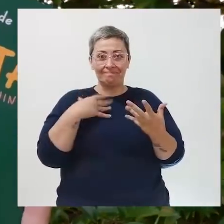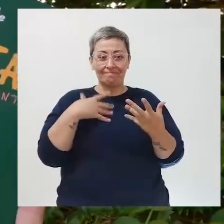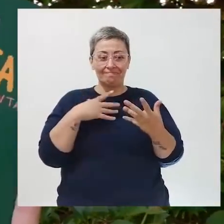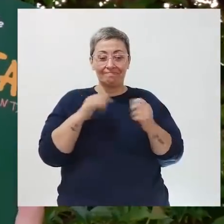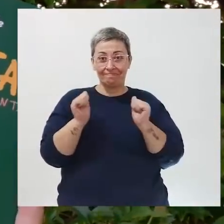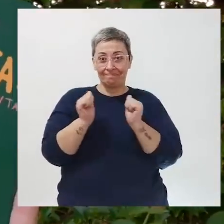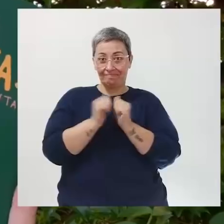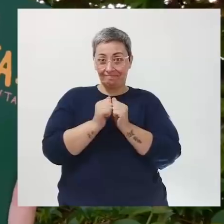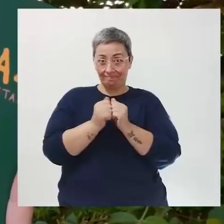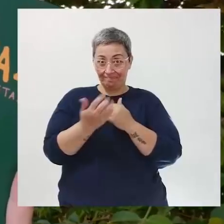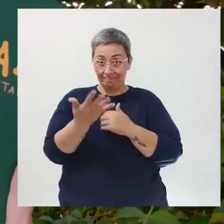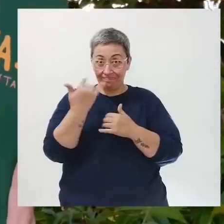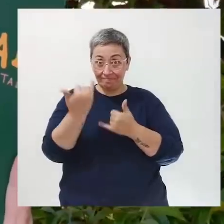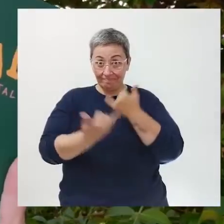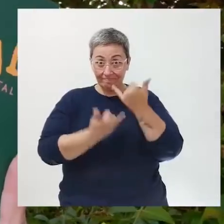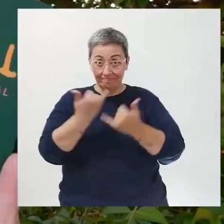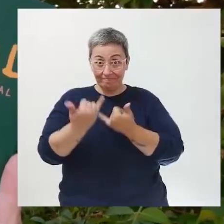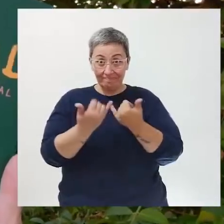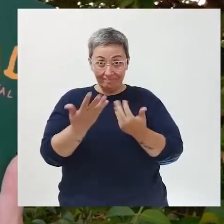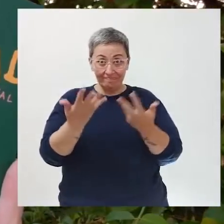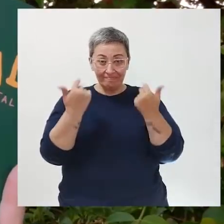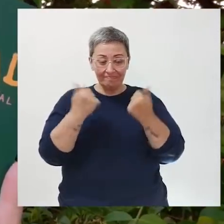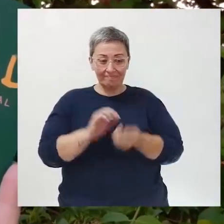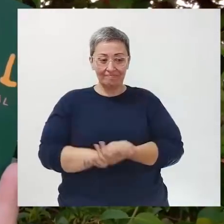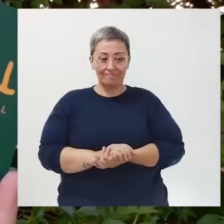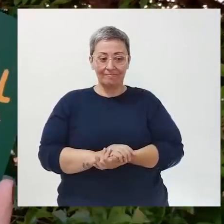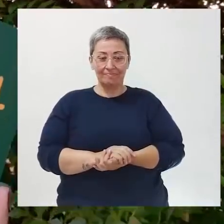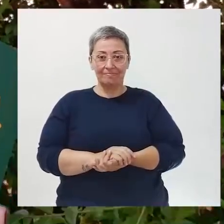Seguimos juntos nessa brincadeira? Vamos lá?